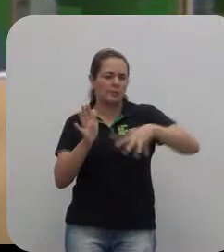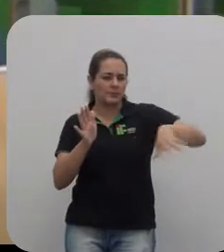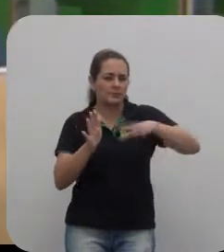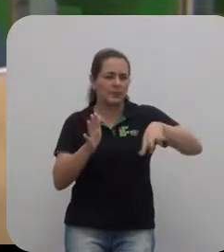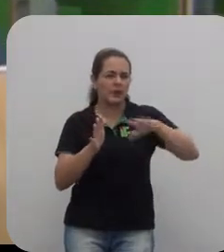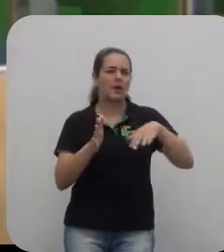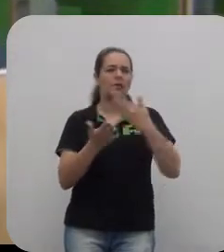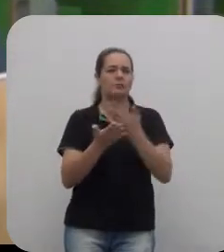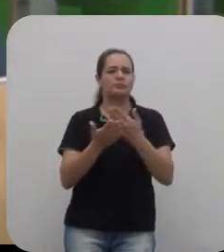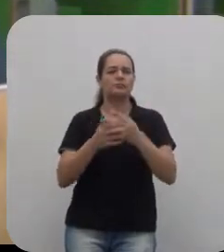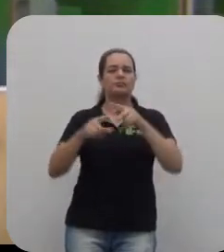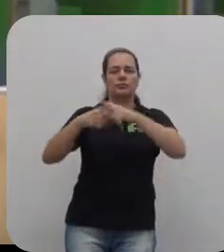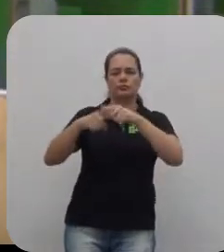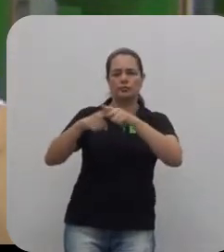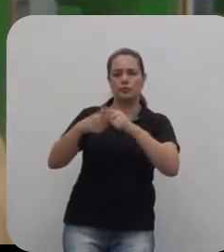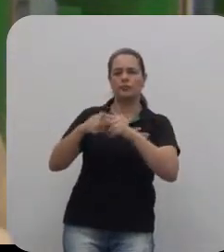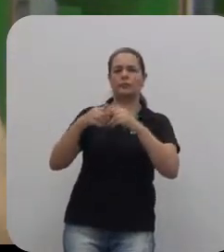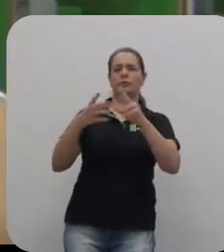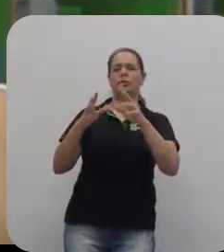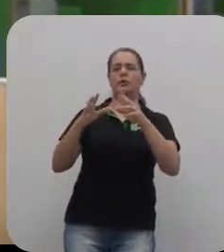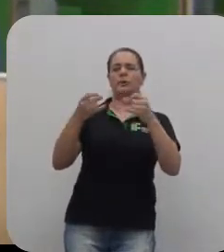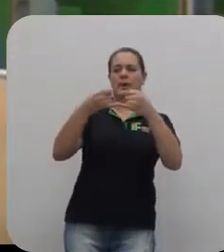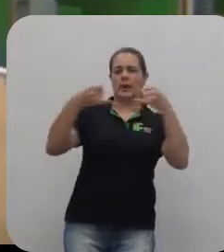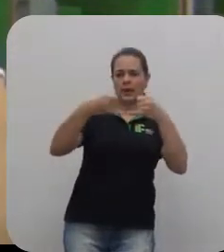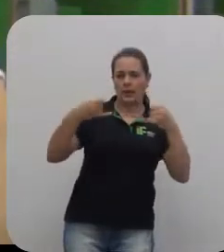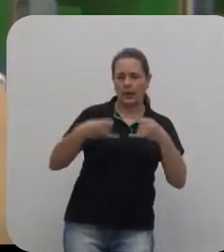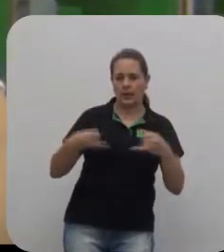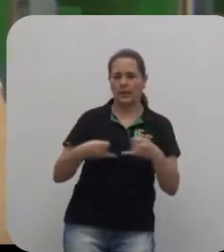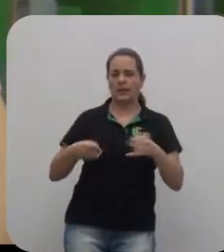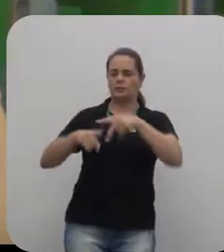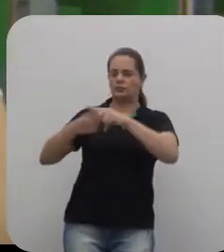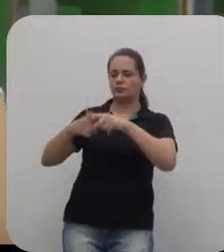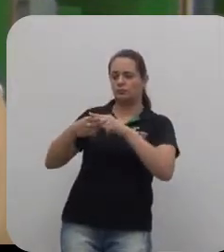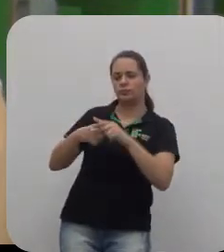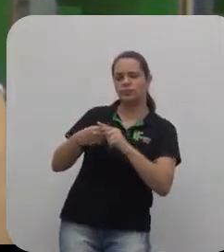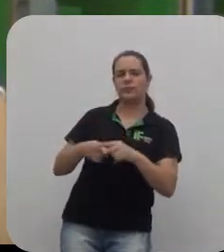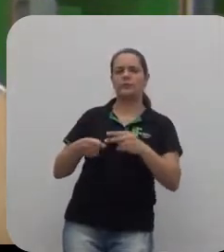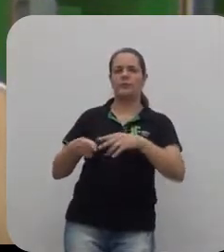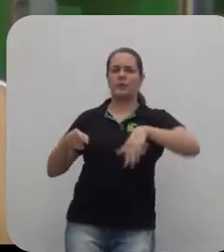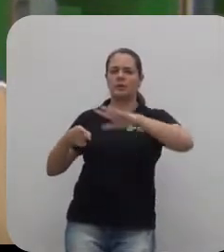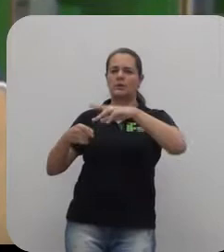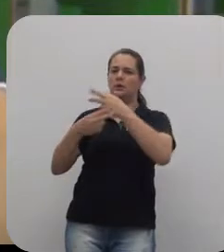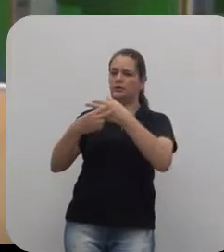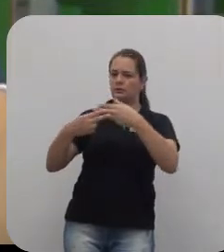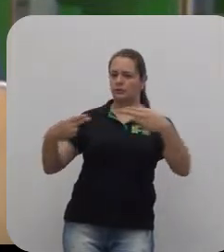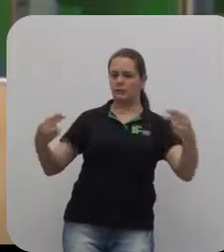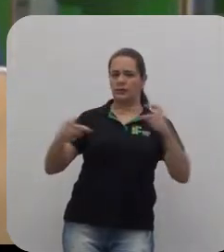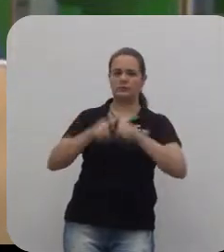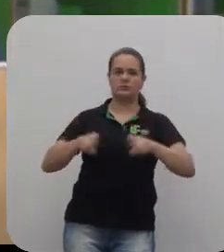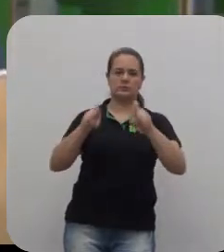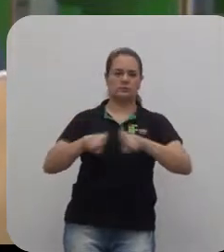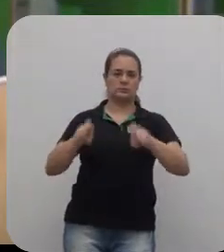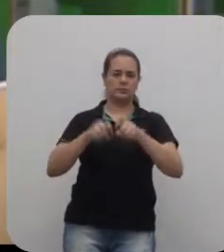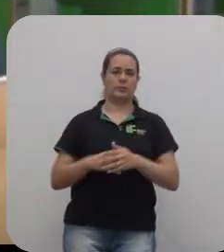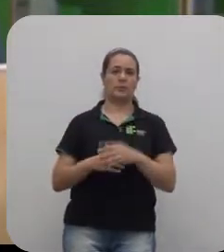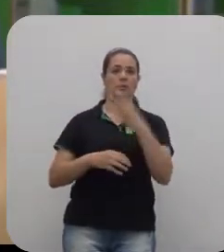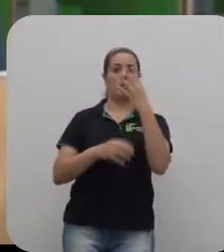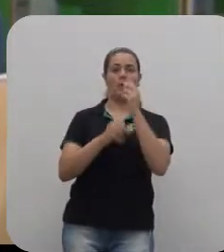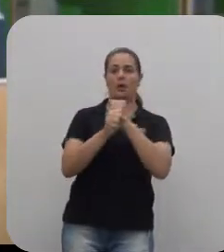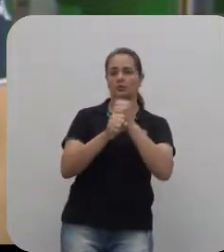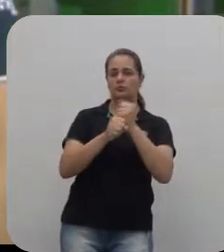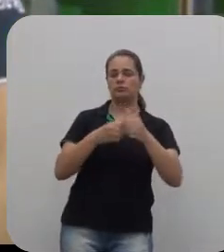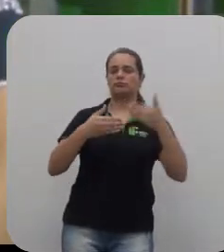sistemas, até a parte das configurações de redes, sistemas operacionais, instalação de periféricos e aplicativos. Bom, ao longo